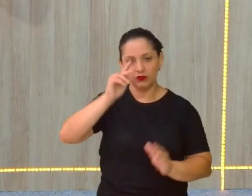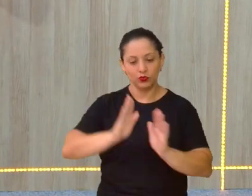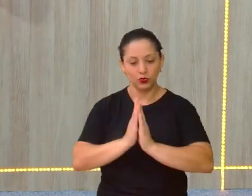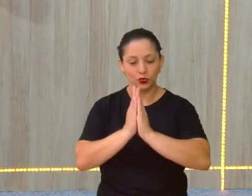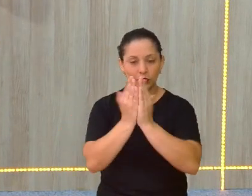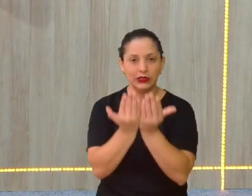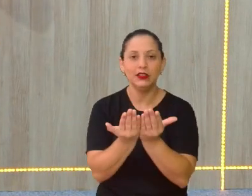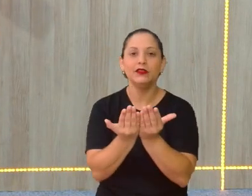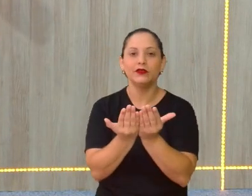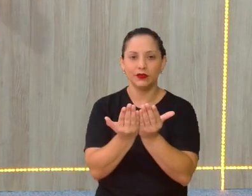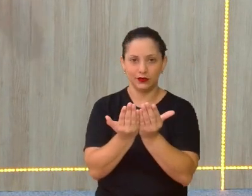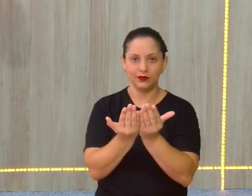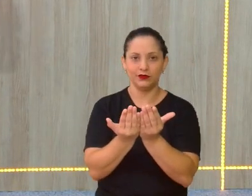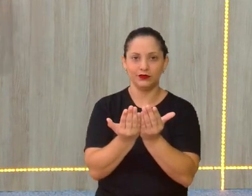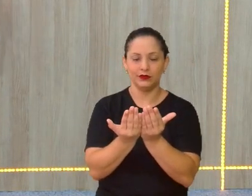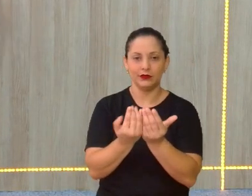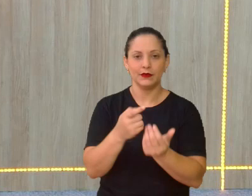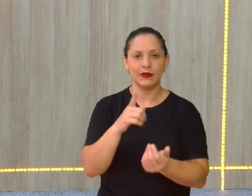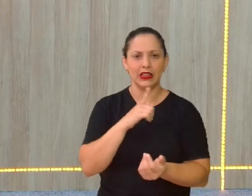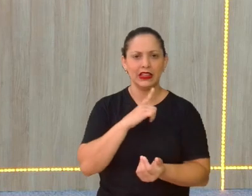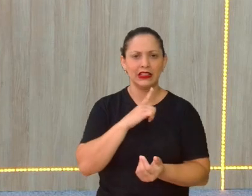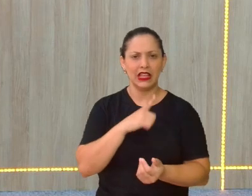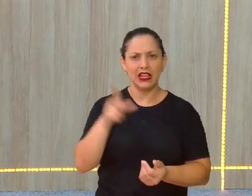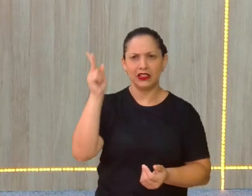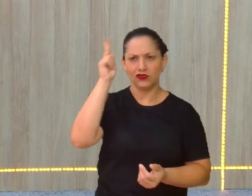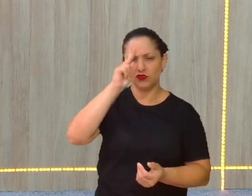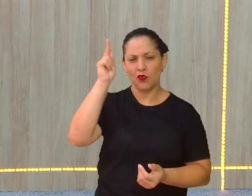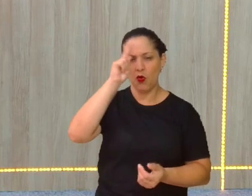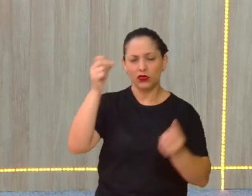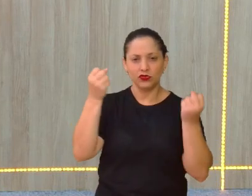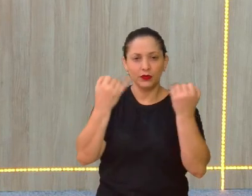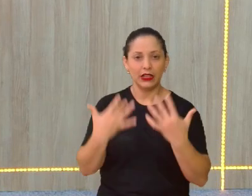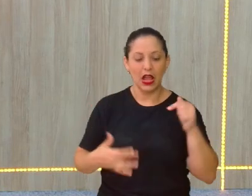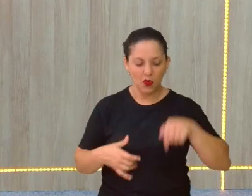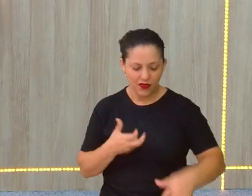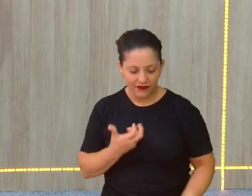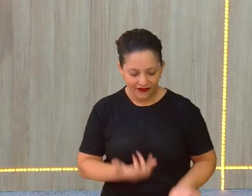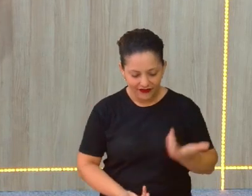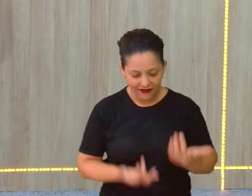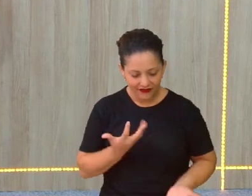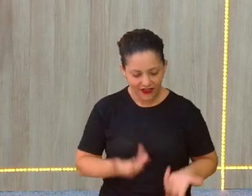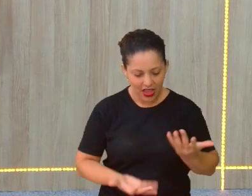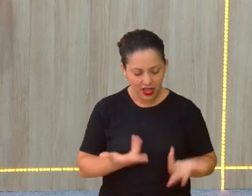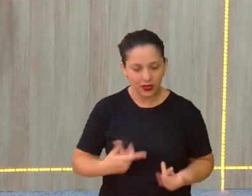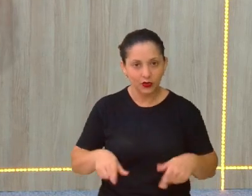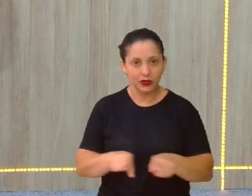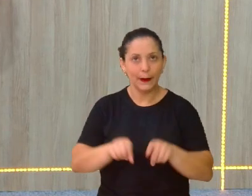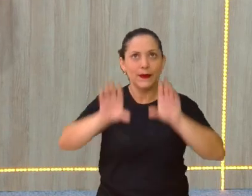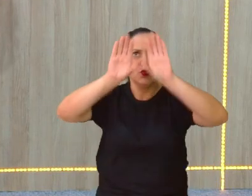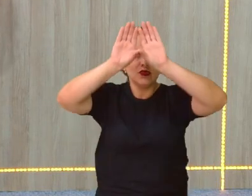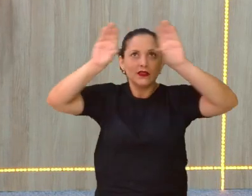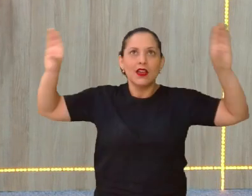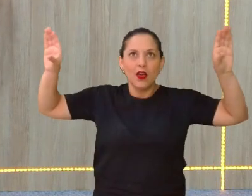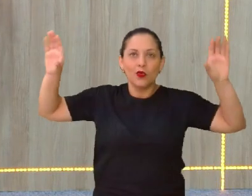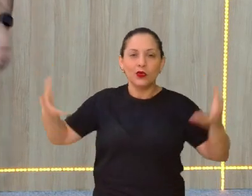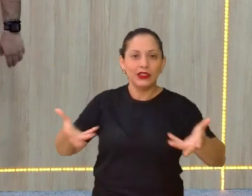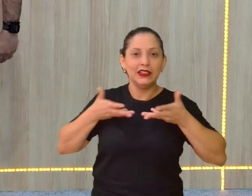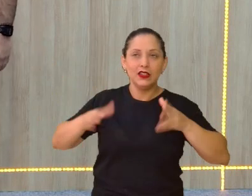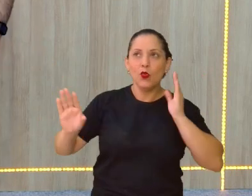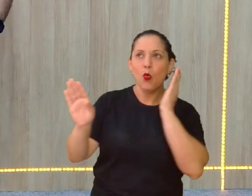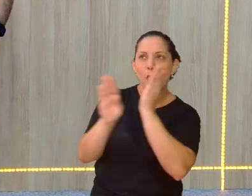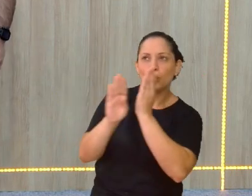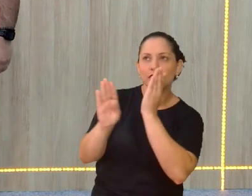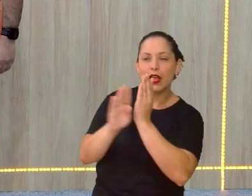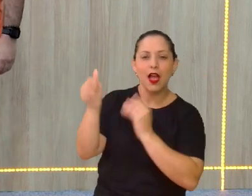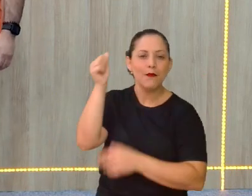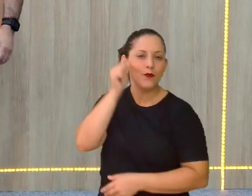peregrinação pelo inferno, purgatório e céu, né, o paraíso, onde ele buscava reencontrar a sua amada, né?